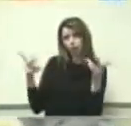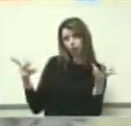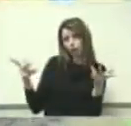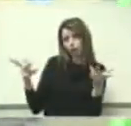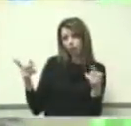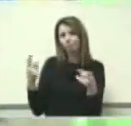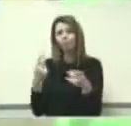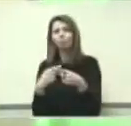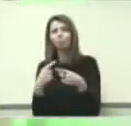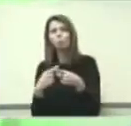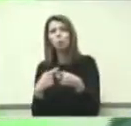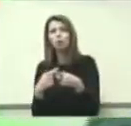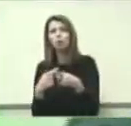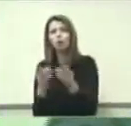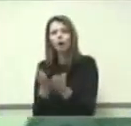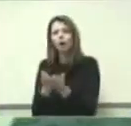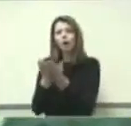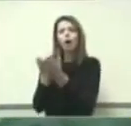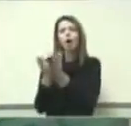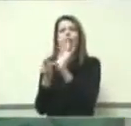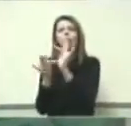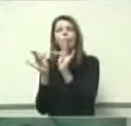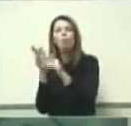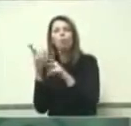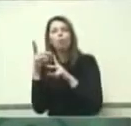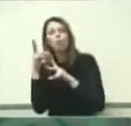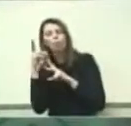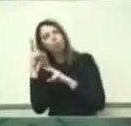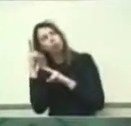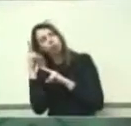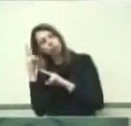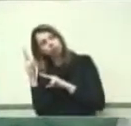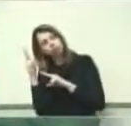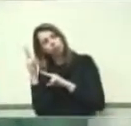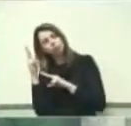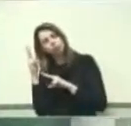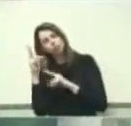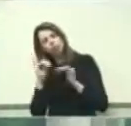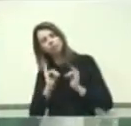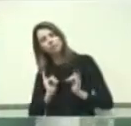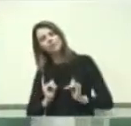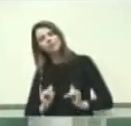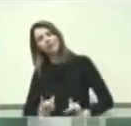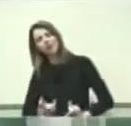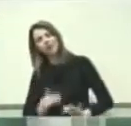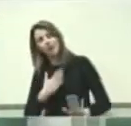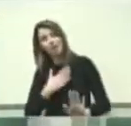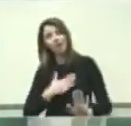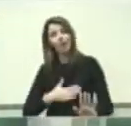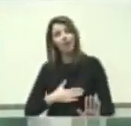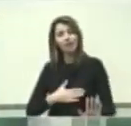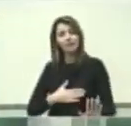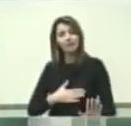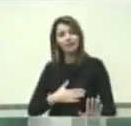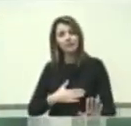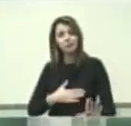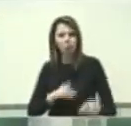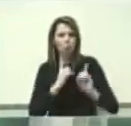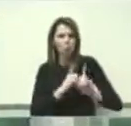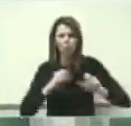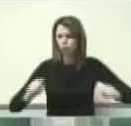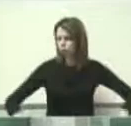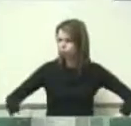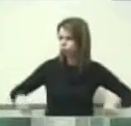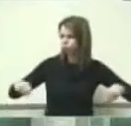primeira tempestade Jesus dormia confortavelmente na ponta da Canoa e os discípulos remavam